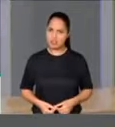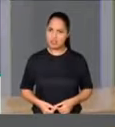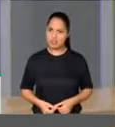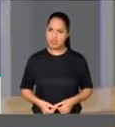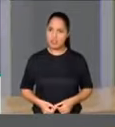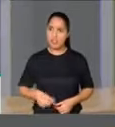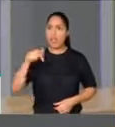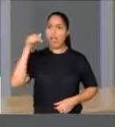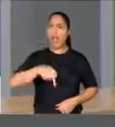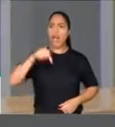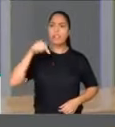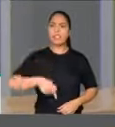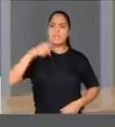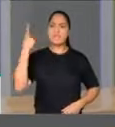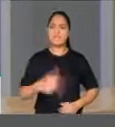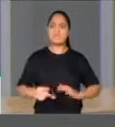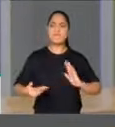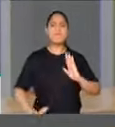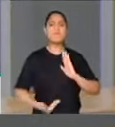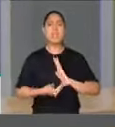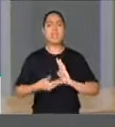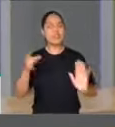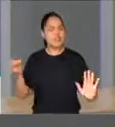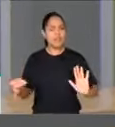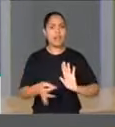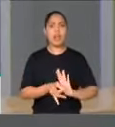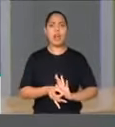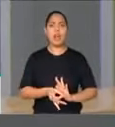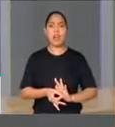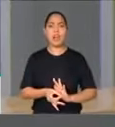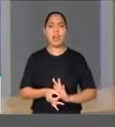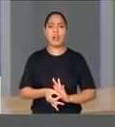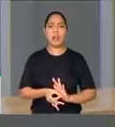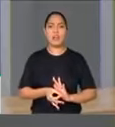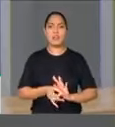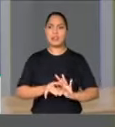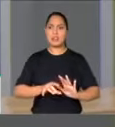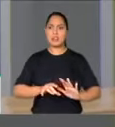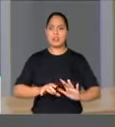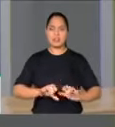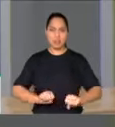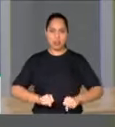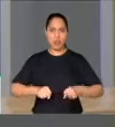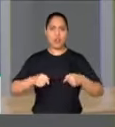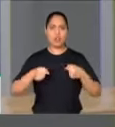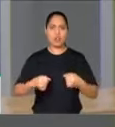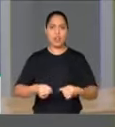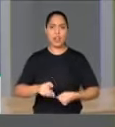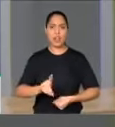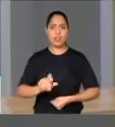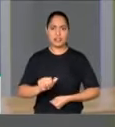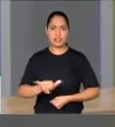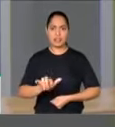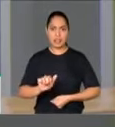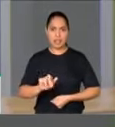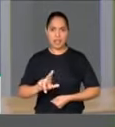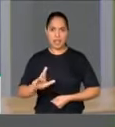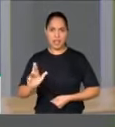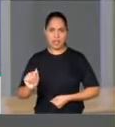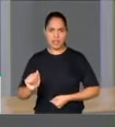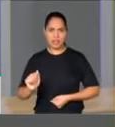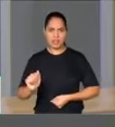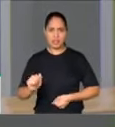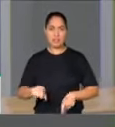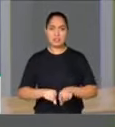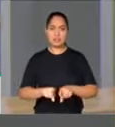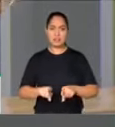esta casa, apesar da iniciativa da corajosa da Yara, da corajosa